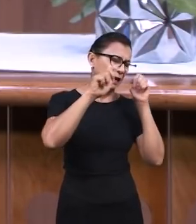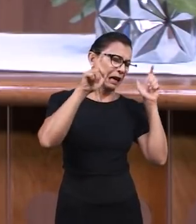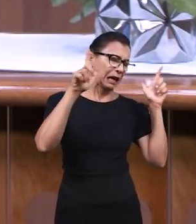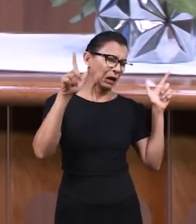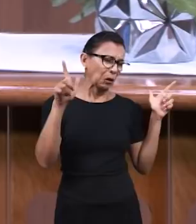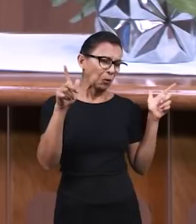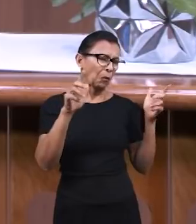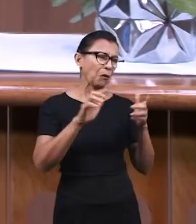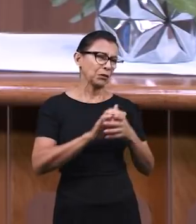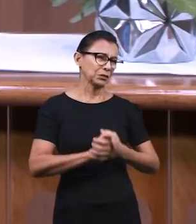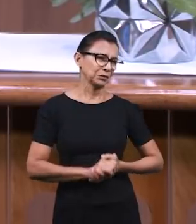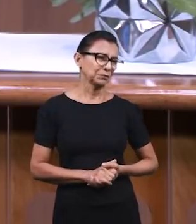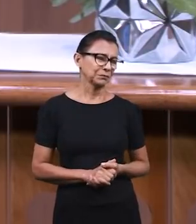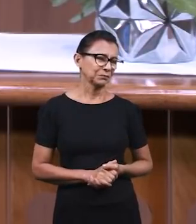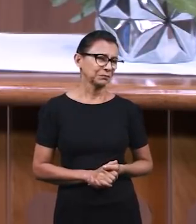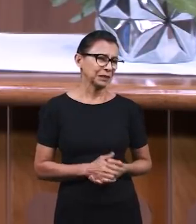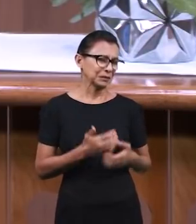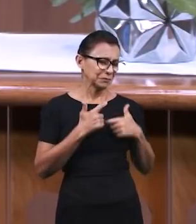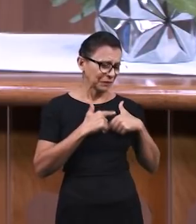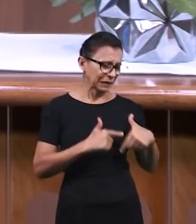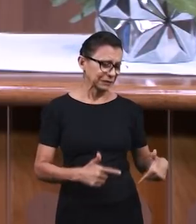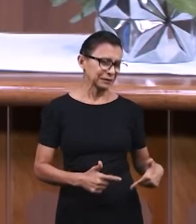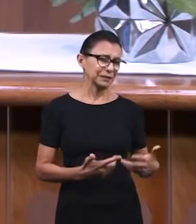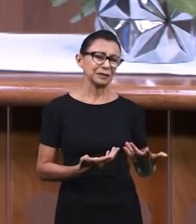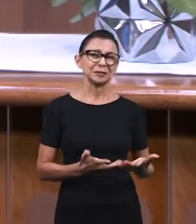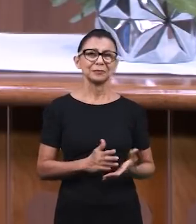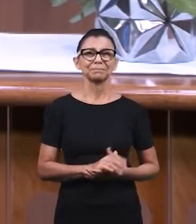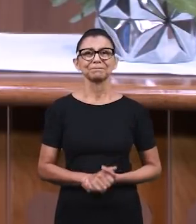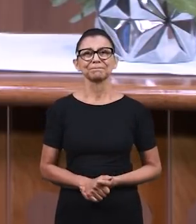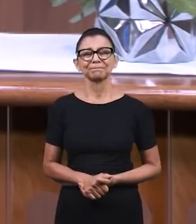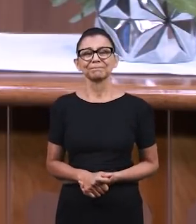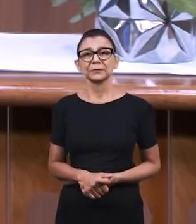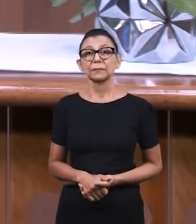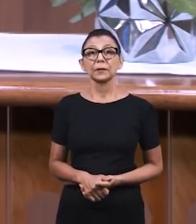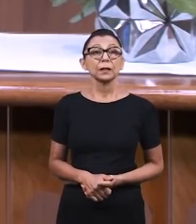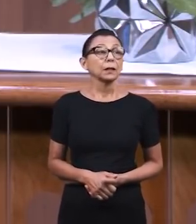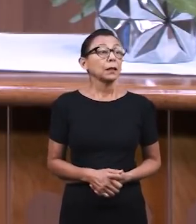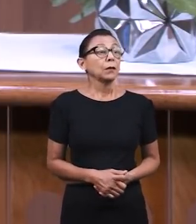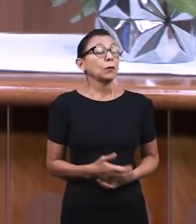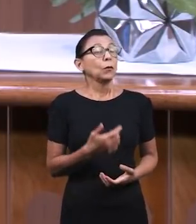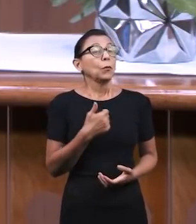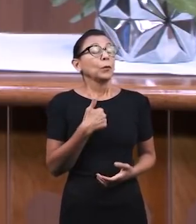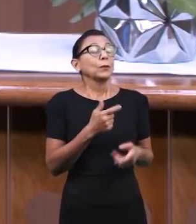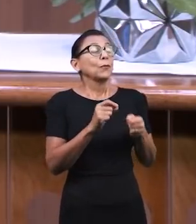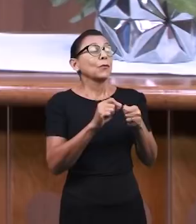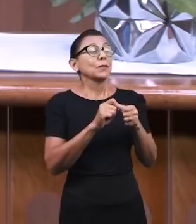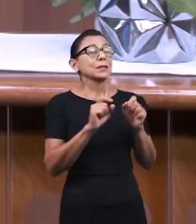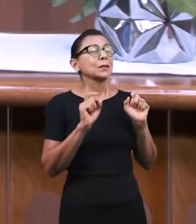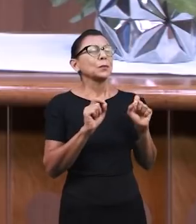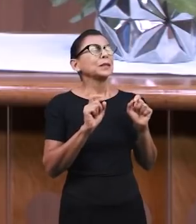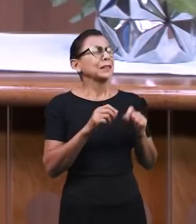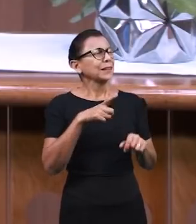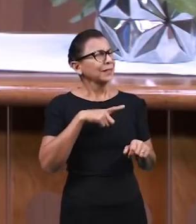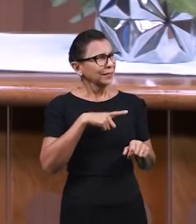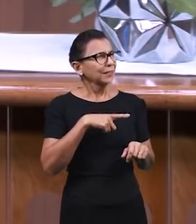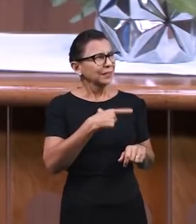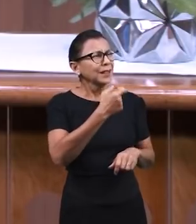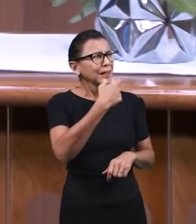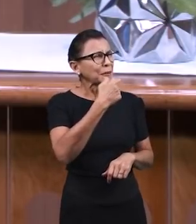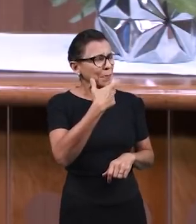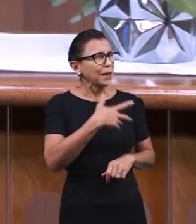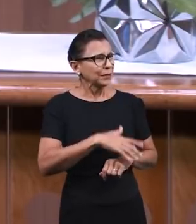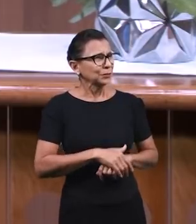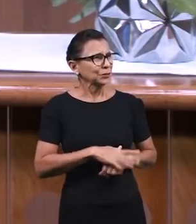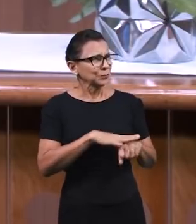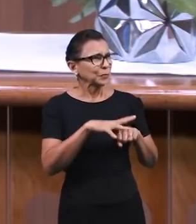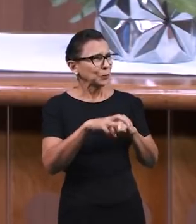branco, sem nenhuma razão de ser. E ela disse, o que eu posso fazer? Que há uma medicação